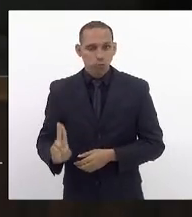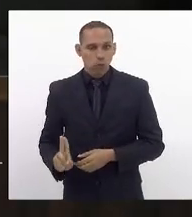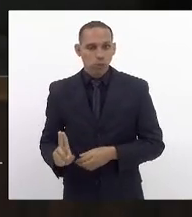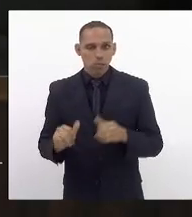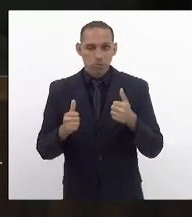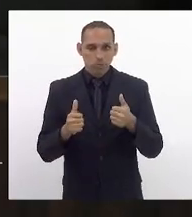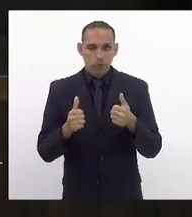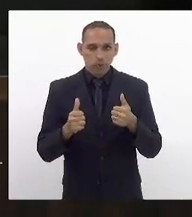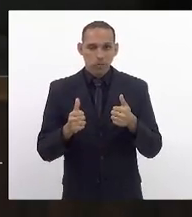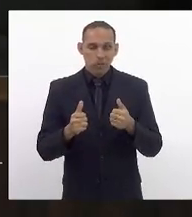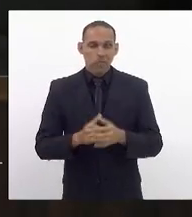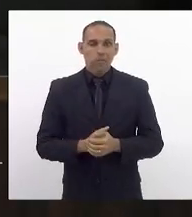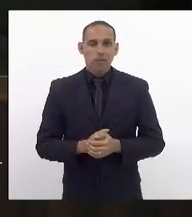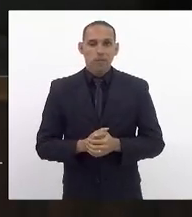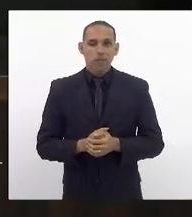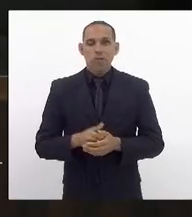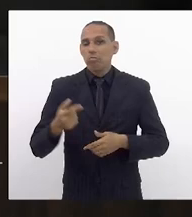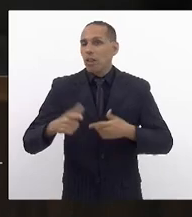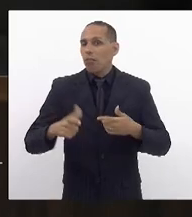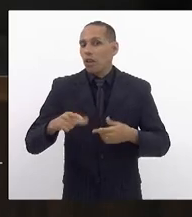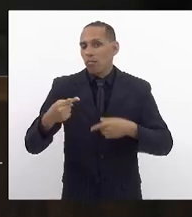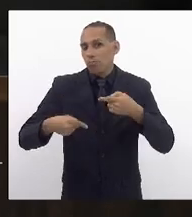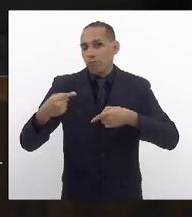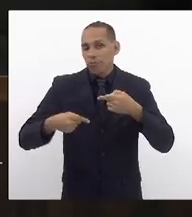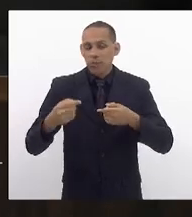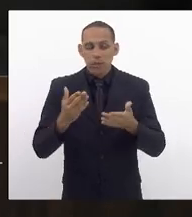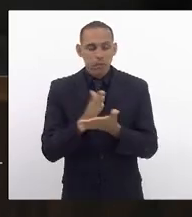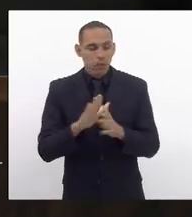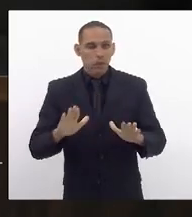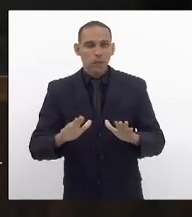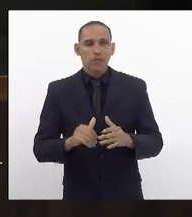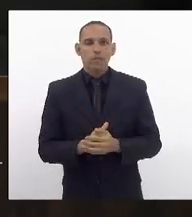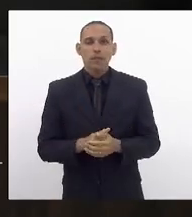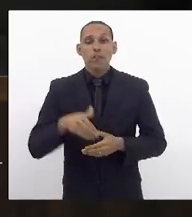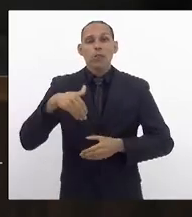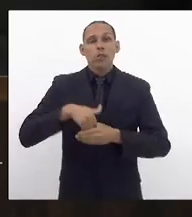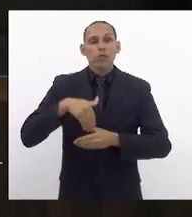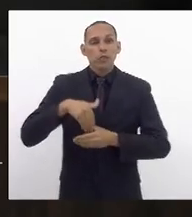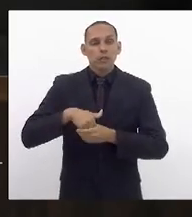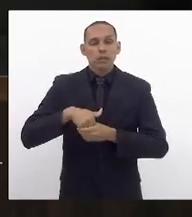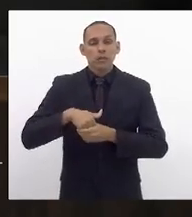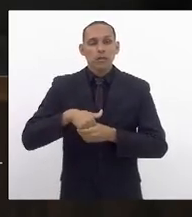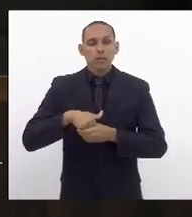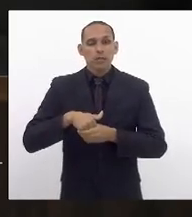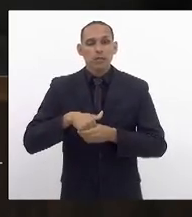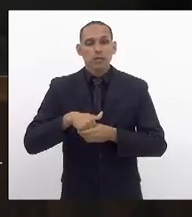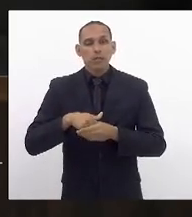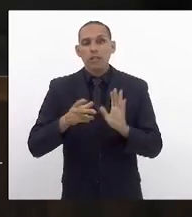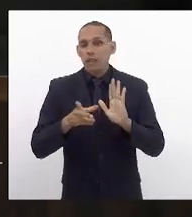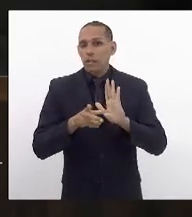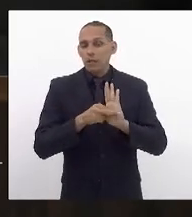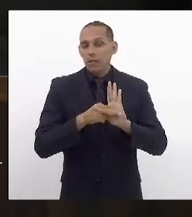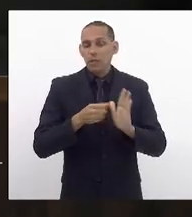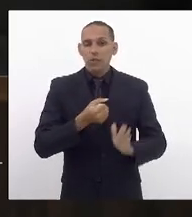Ok? Então, não havendo quem queira discutir, encerra a discussão. Em votação, a emenda constitucional